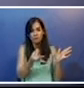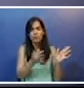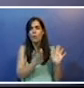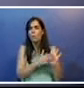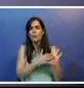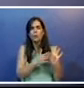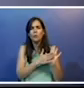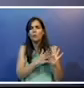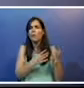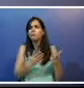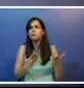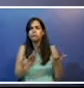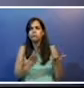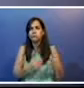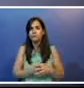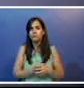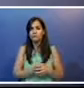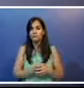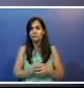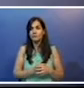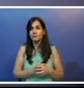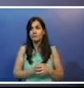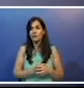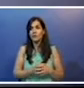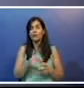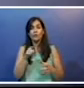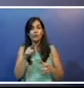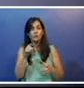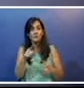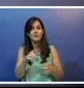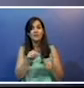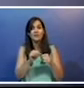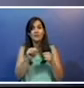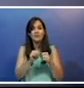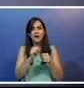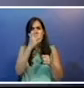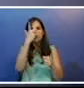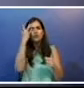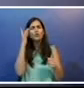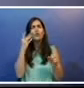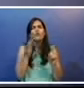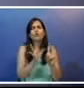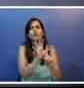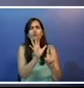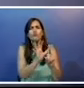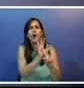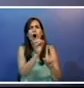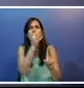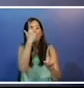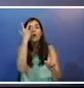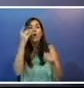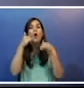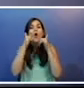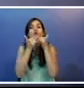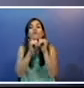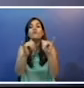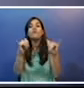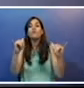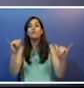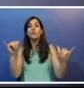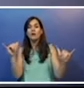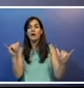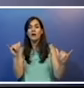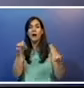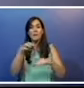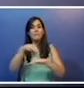proposta. Escreva uma dissertação tentando convencer pessoas que divulguem mensagens